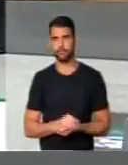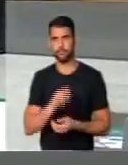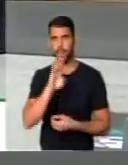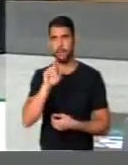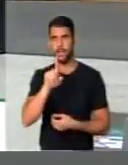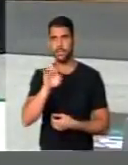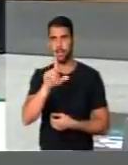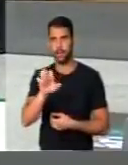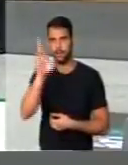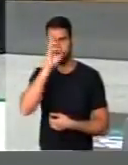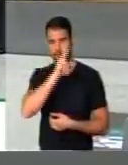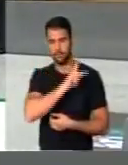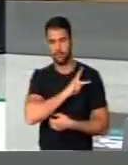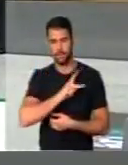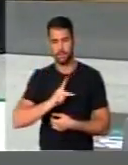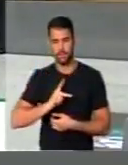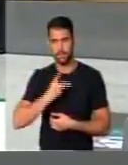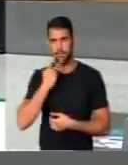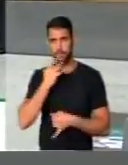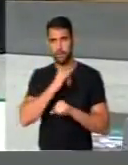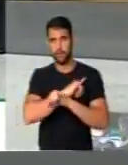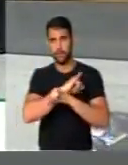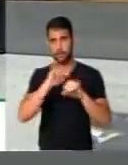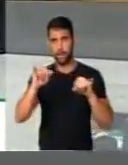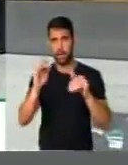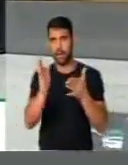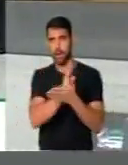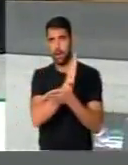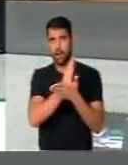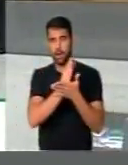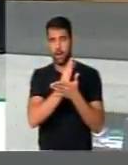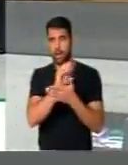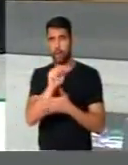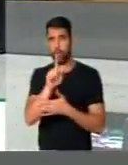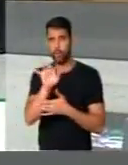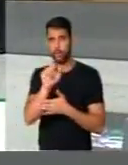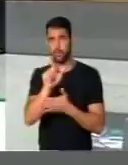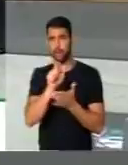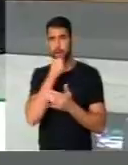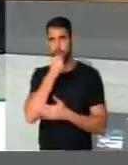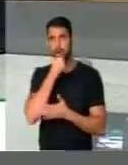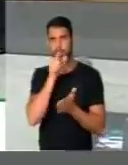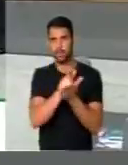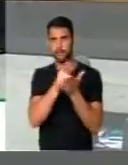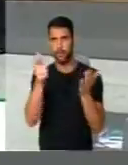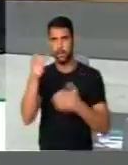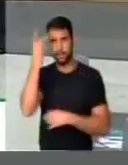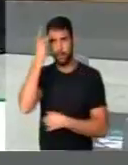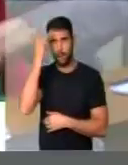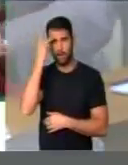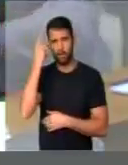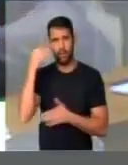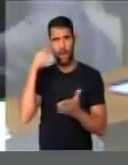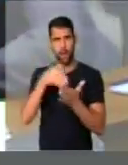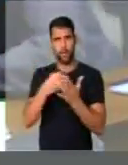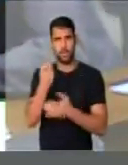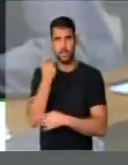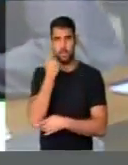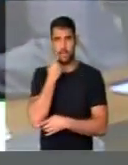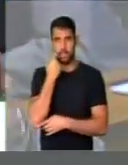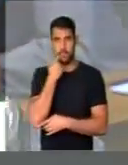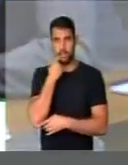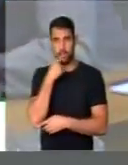Olá. Senhor presidente, vou citar aqui a Ombudsman da Folha de São Paulo. Na última